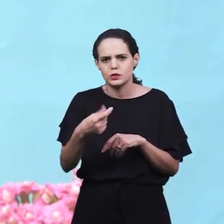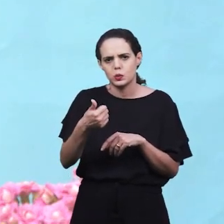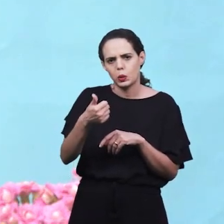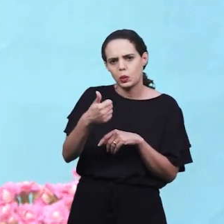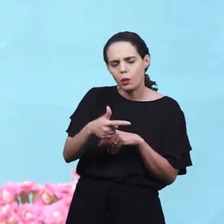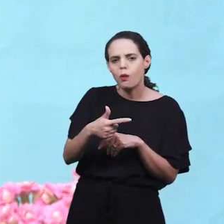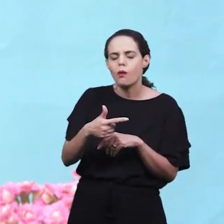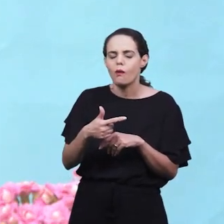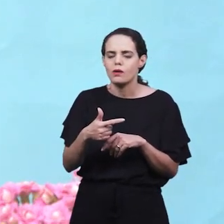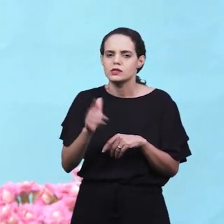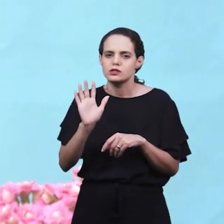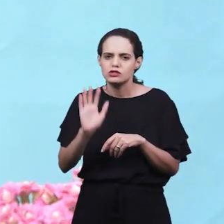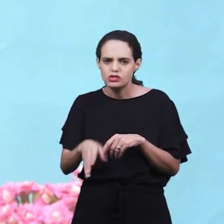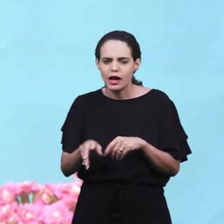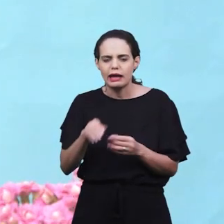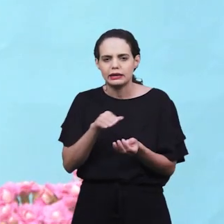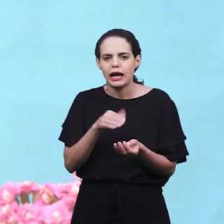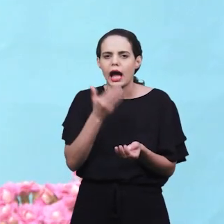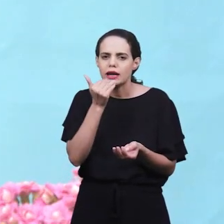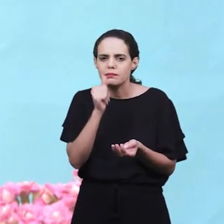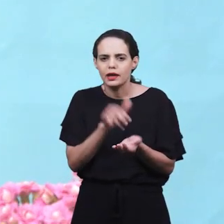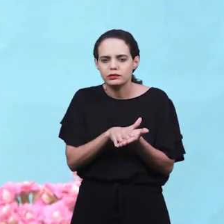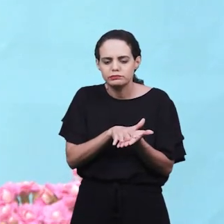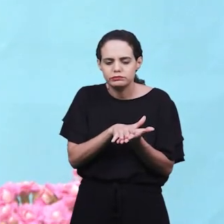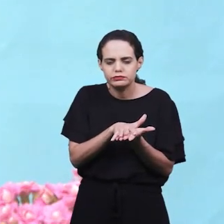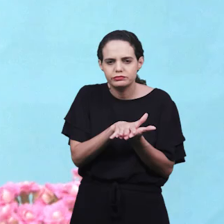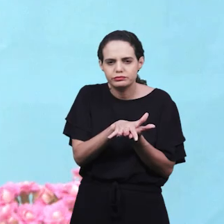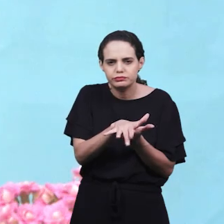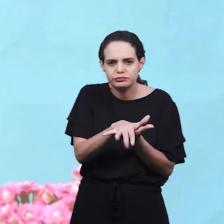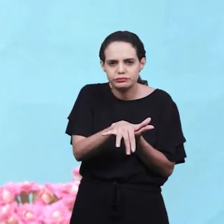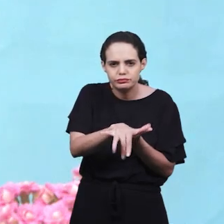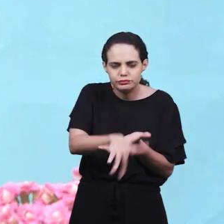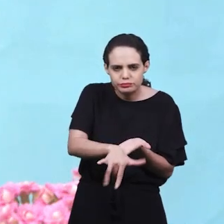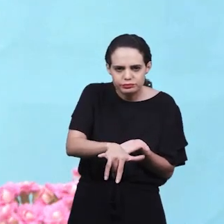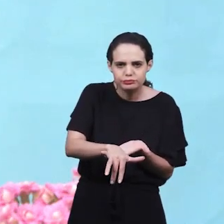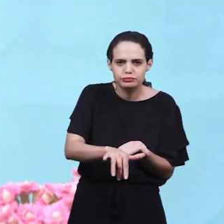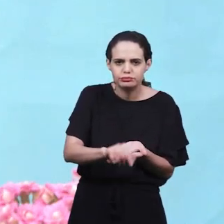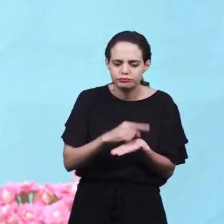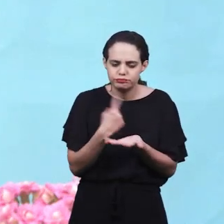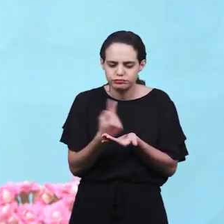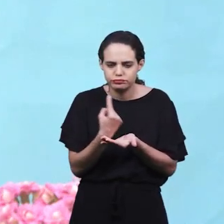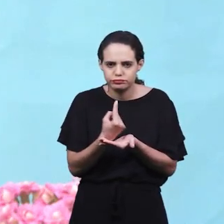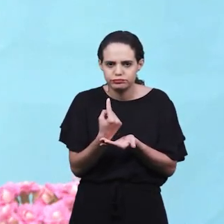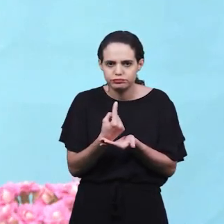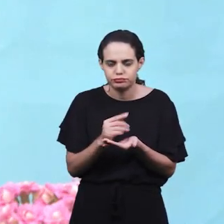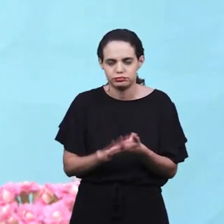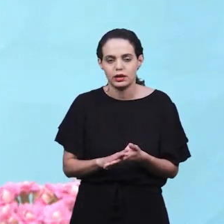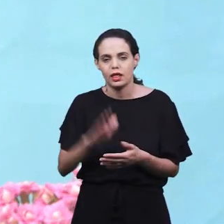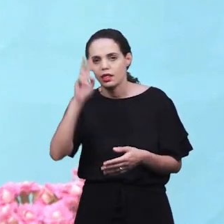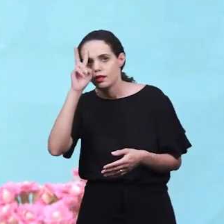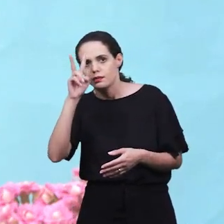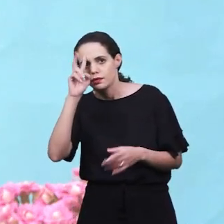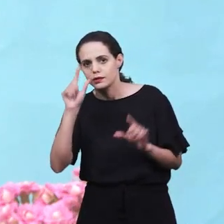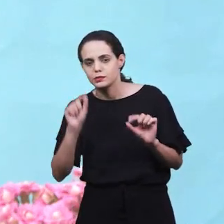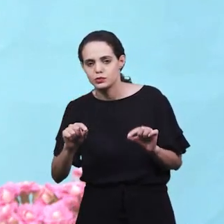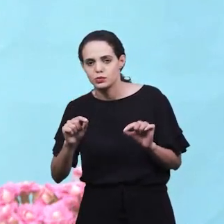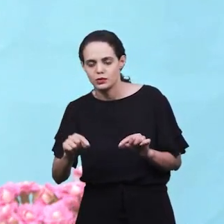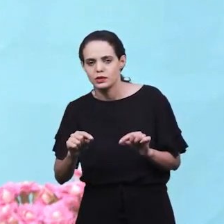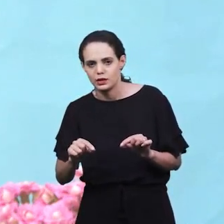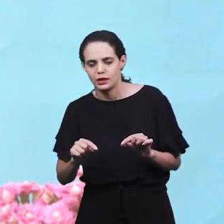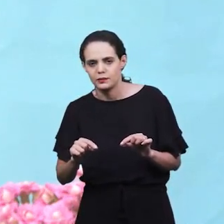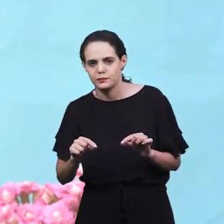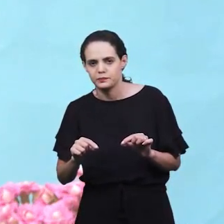os alimentos triturados, esmagados em pequenos pedaços, sempre lembrando que legumes e frutas devem ser em forma de